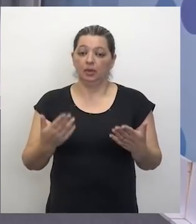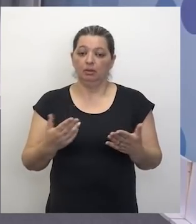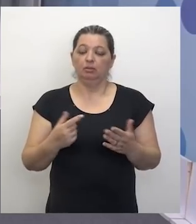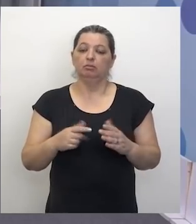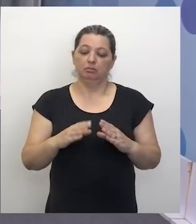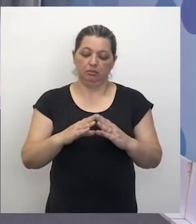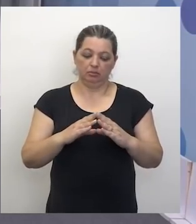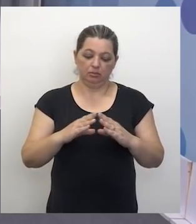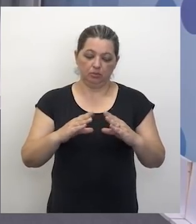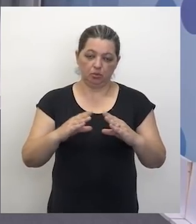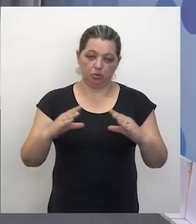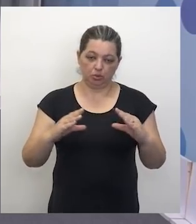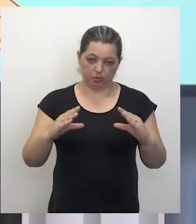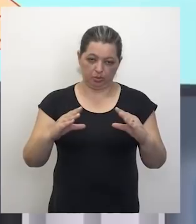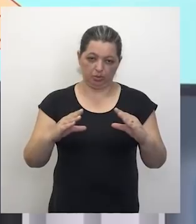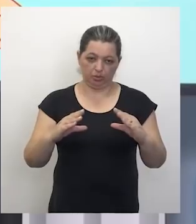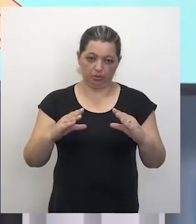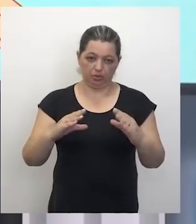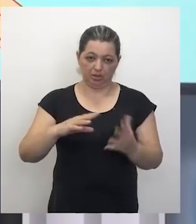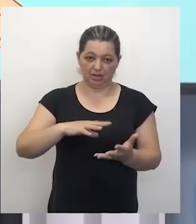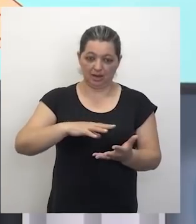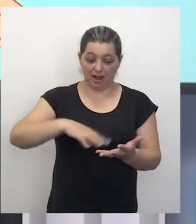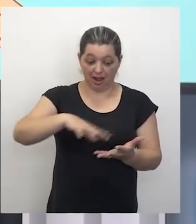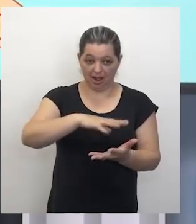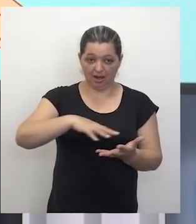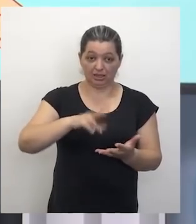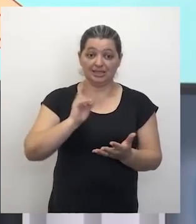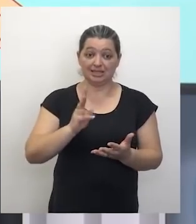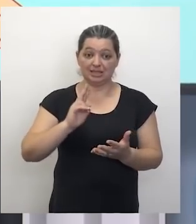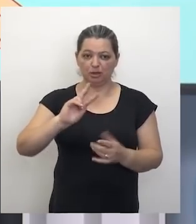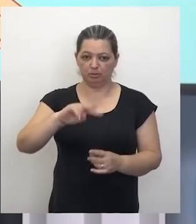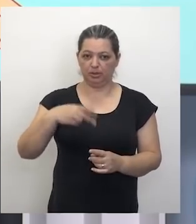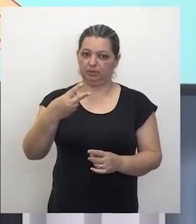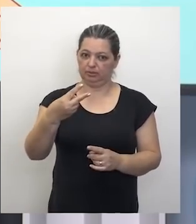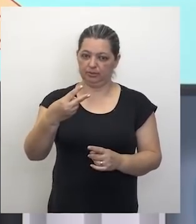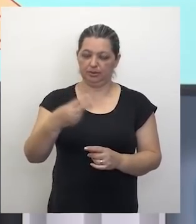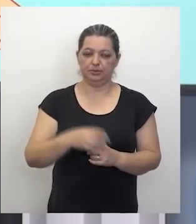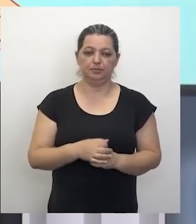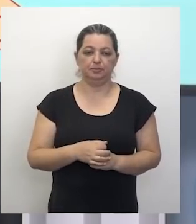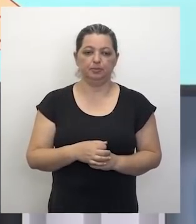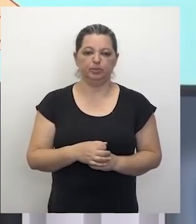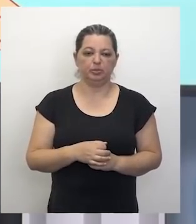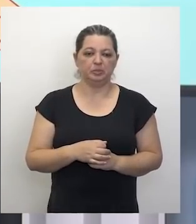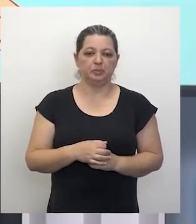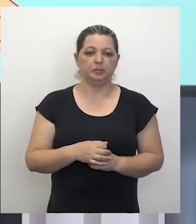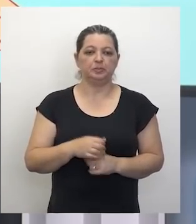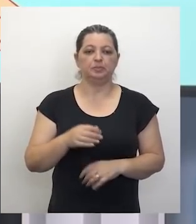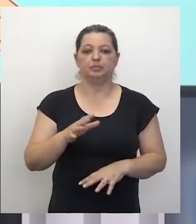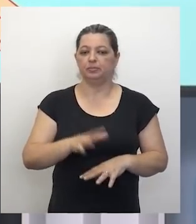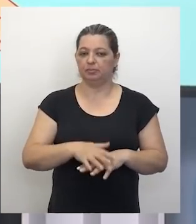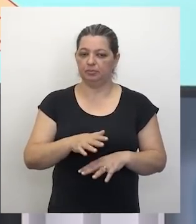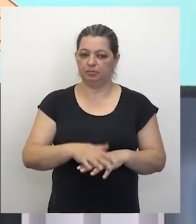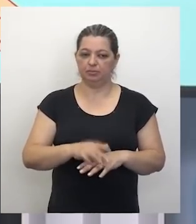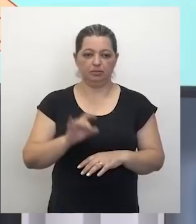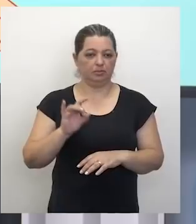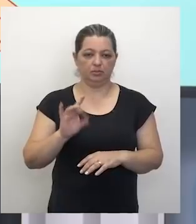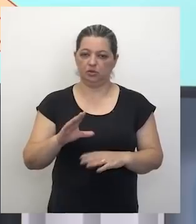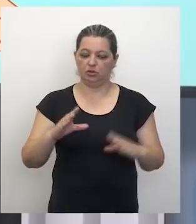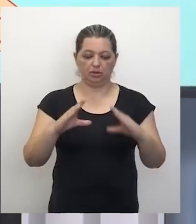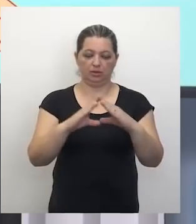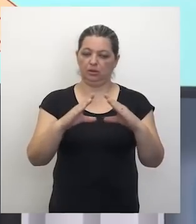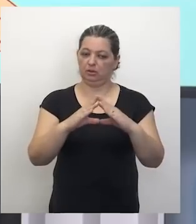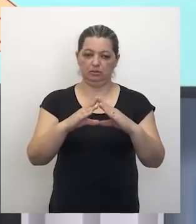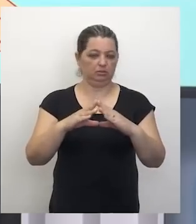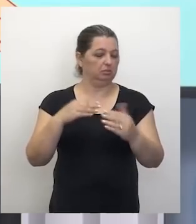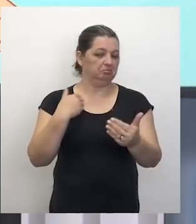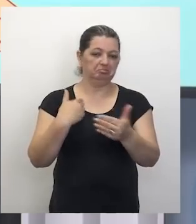aumenta, no caso da área, elevado ao quadrado, sempre. E detalhe, como a matemática é linda, isso não serve só para triângulo, tá?